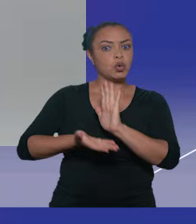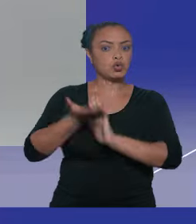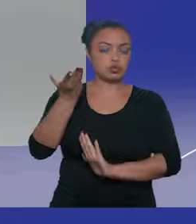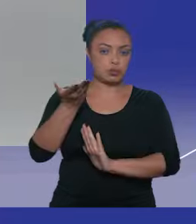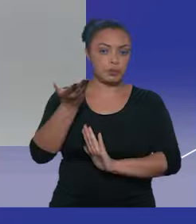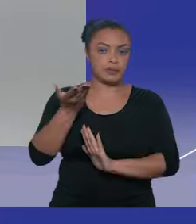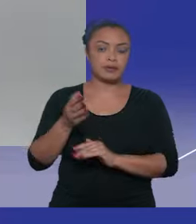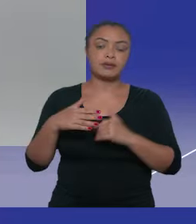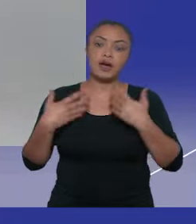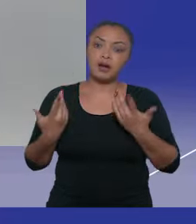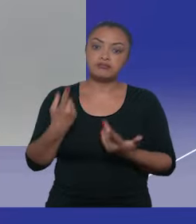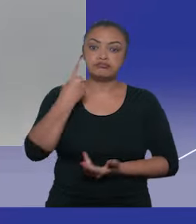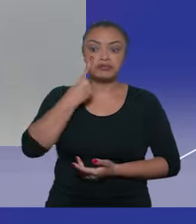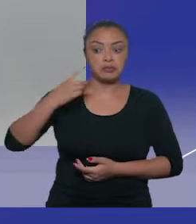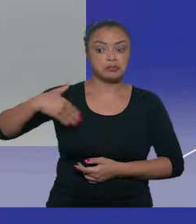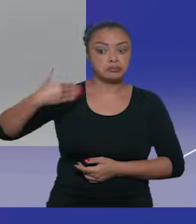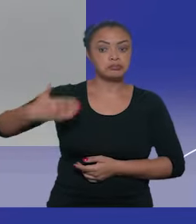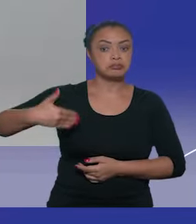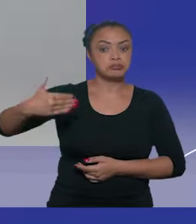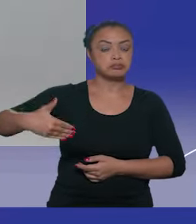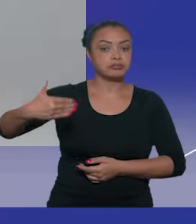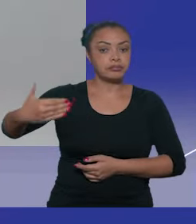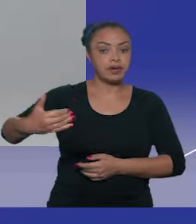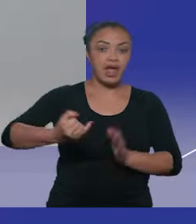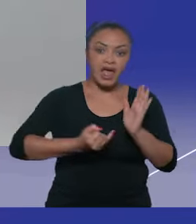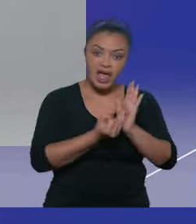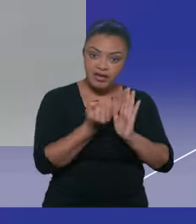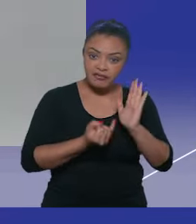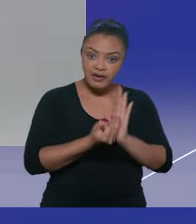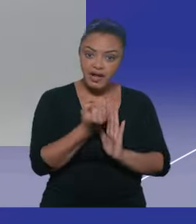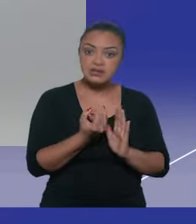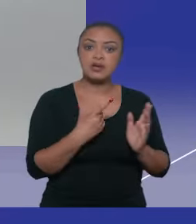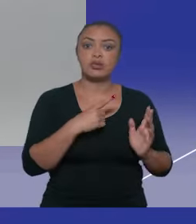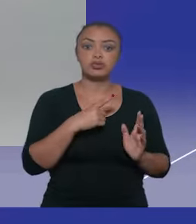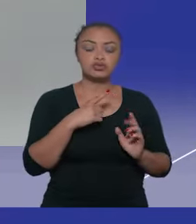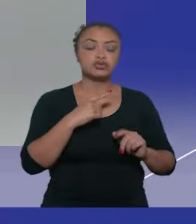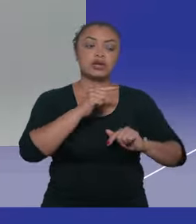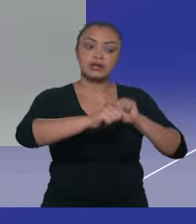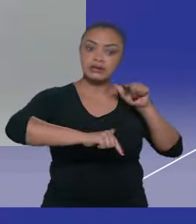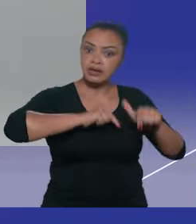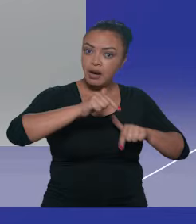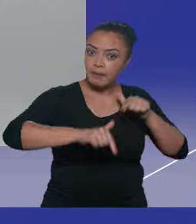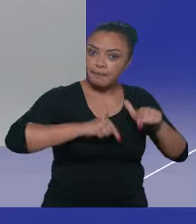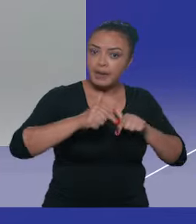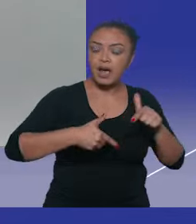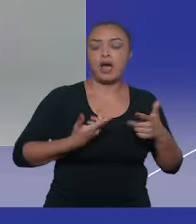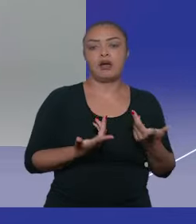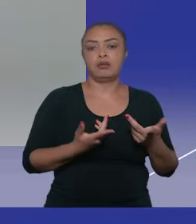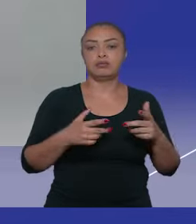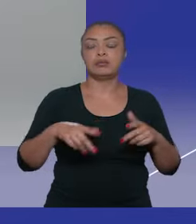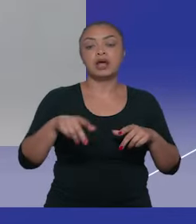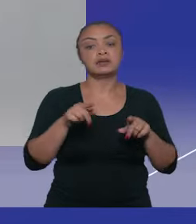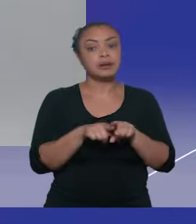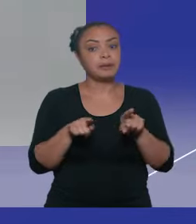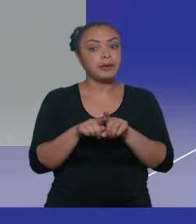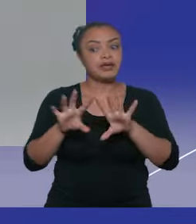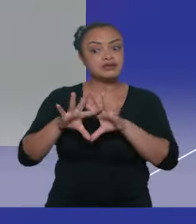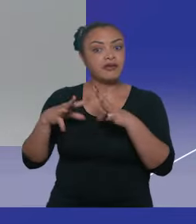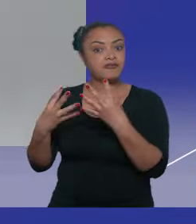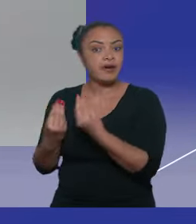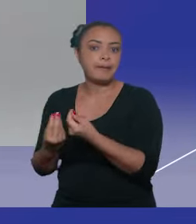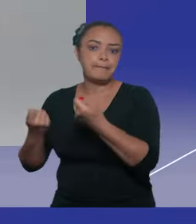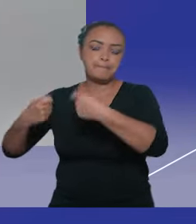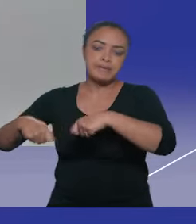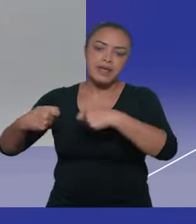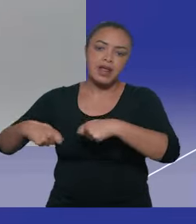juros assim. Ao longo do tempo, a gente foi descobrindo que a inflação não era só de oferta. Tinha muito mercado de trabalho aquecido, tinha muita demanda das